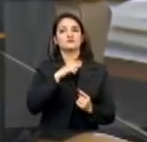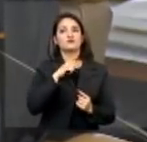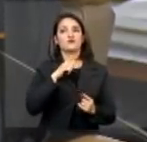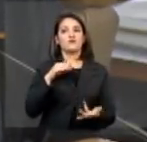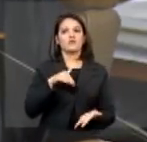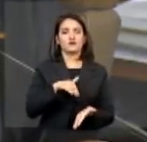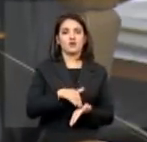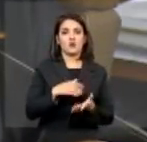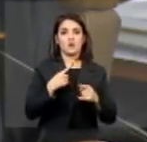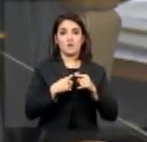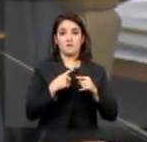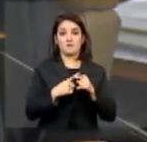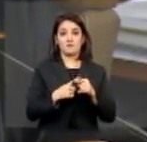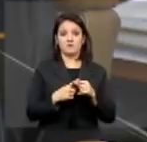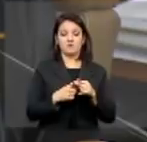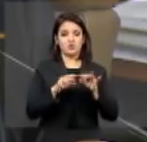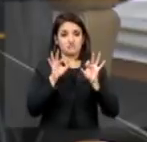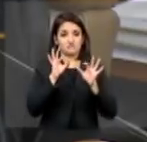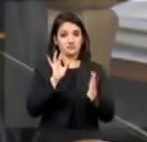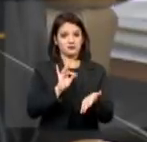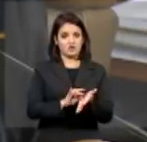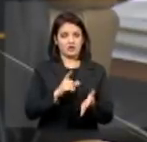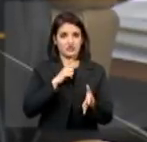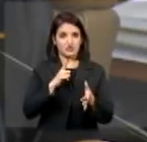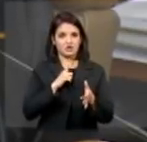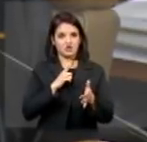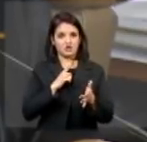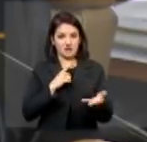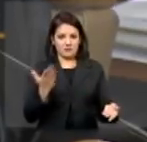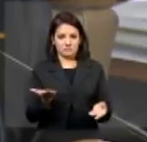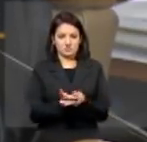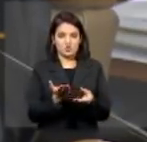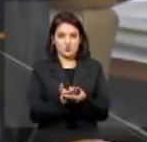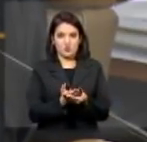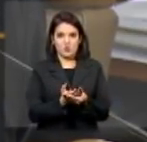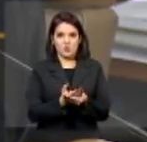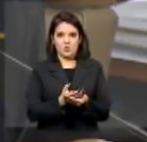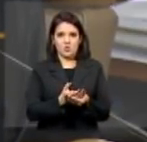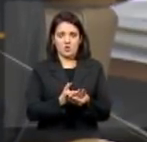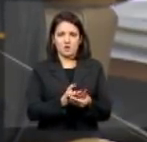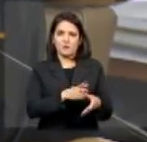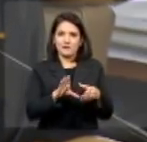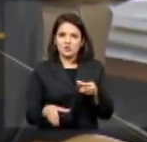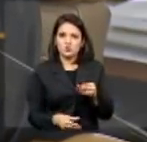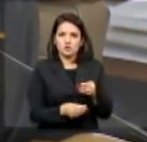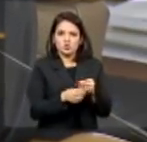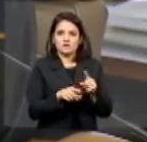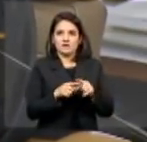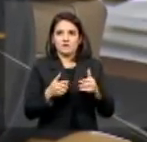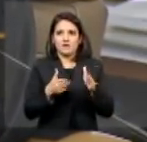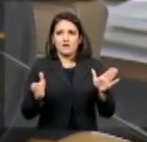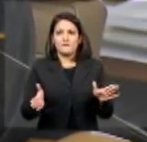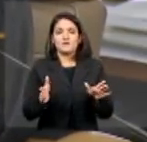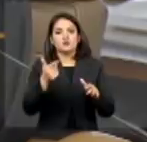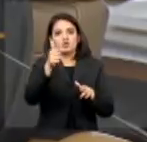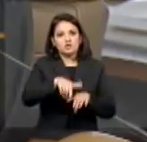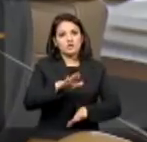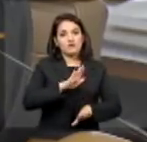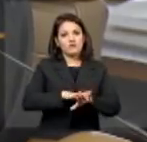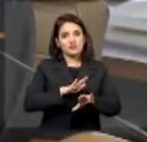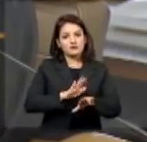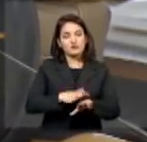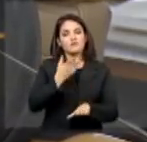até porque no caso concreto houve juntada e abertura reabertura de prazo para manifestação facultada